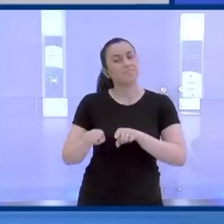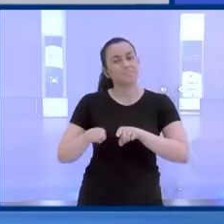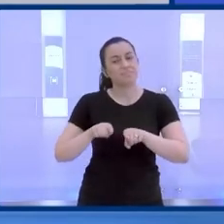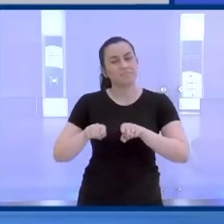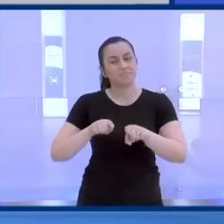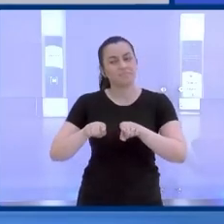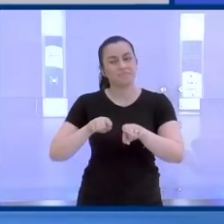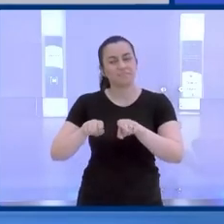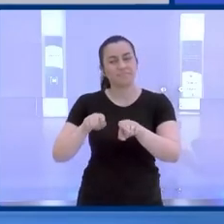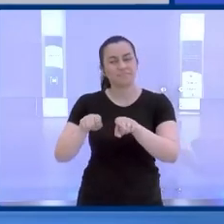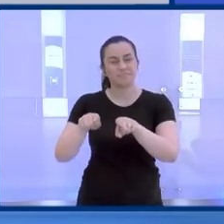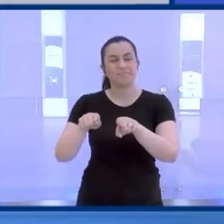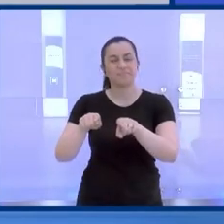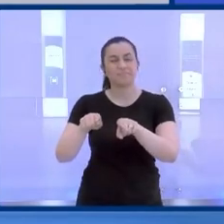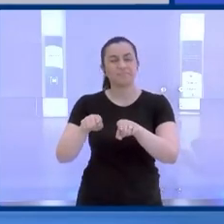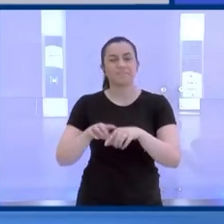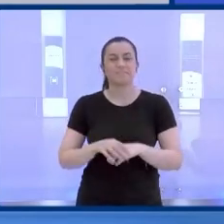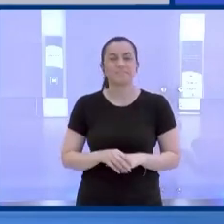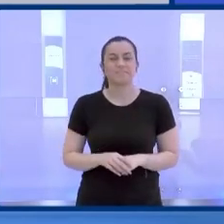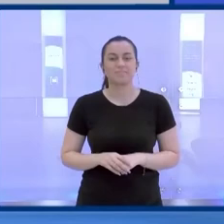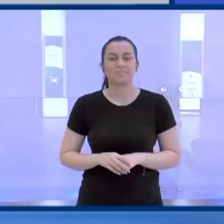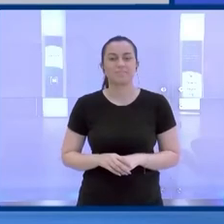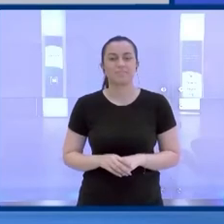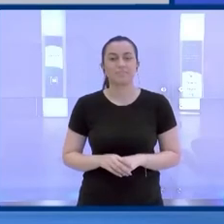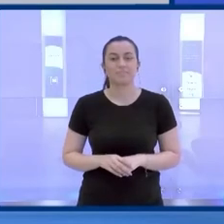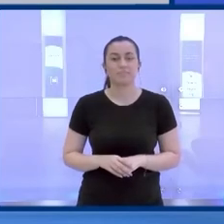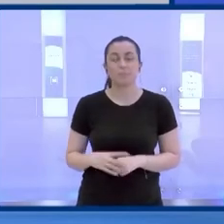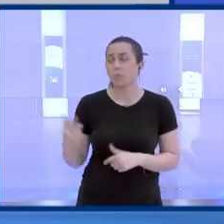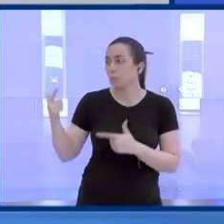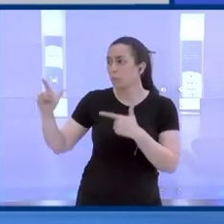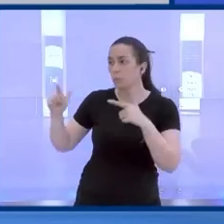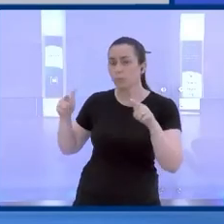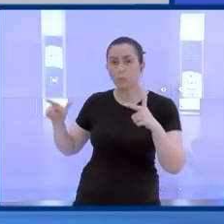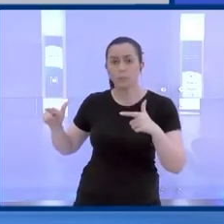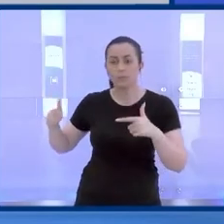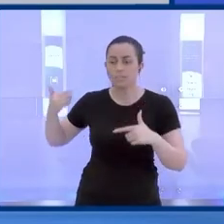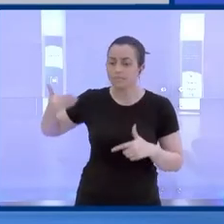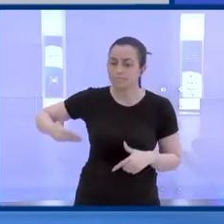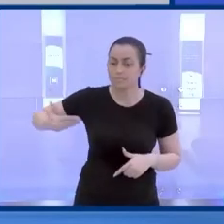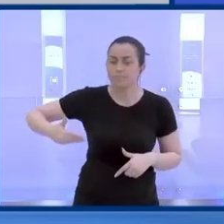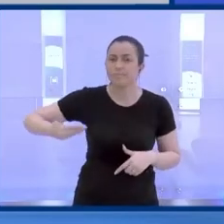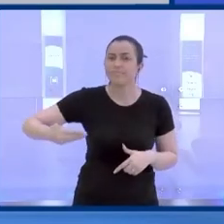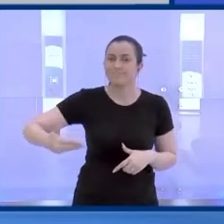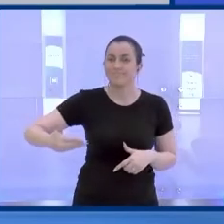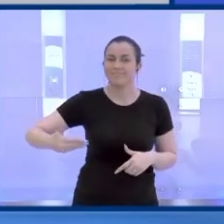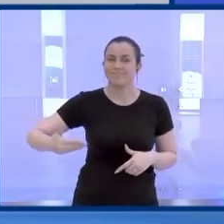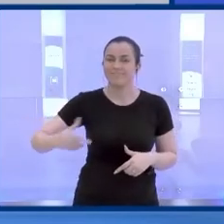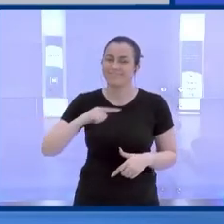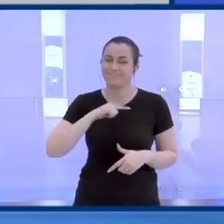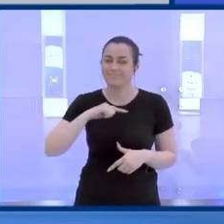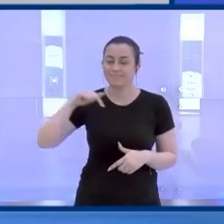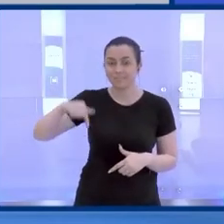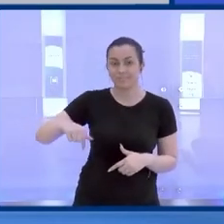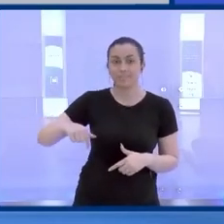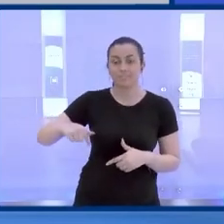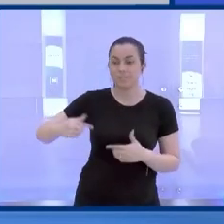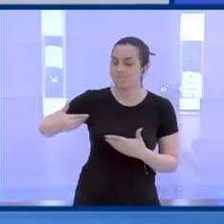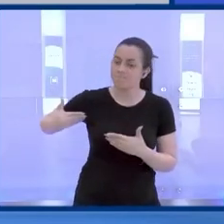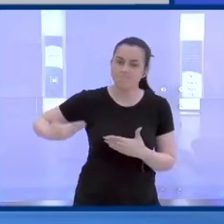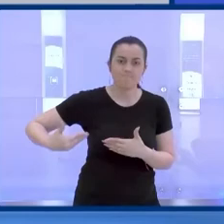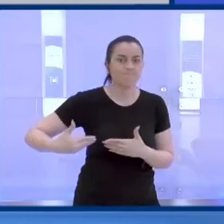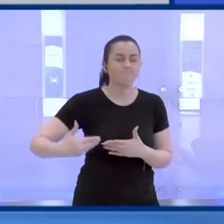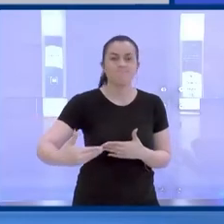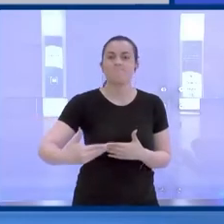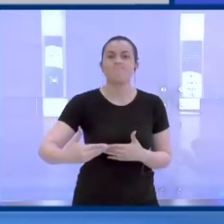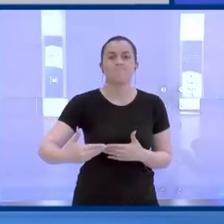competitividade e, como tantos programas dentro do Avançar que temos no Rio Grande do Sul, avançará